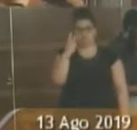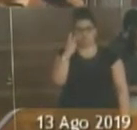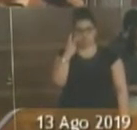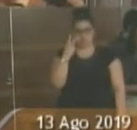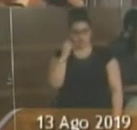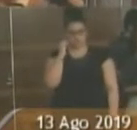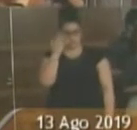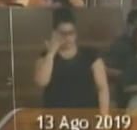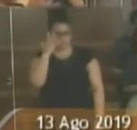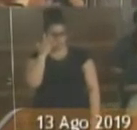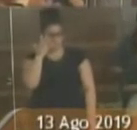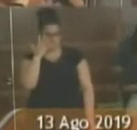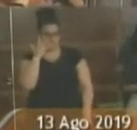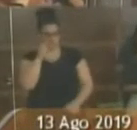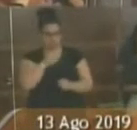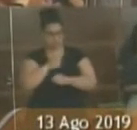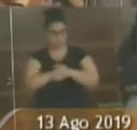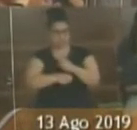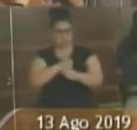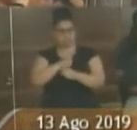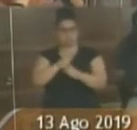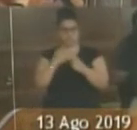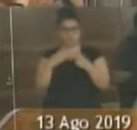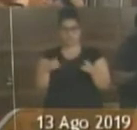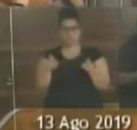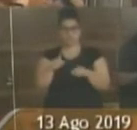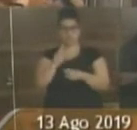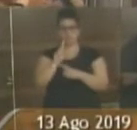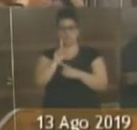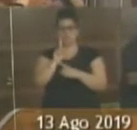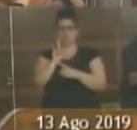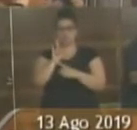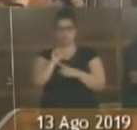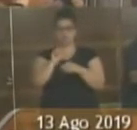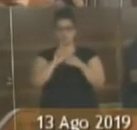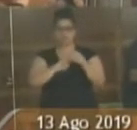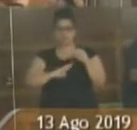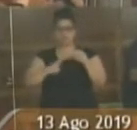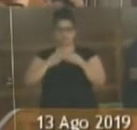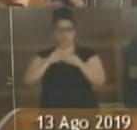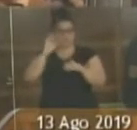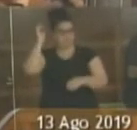12 de fevereiro de 2020, às 18 horas, para a realização de sessão solene alusiva ao Dia Municipal do Rotariano.